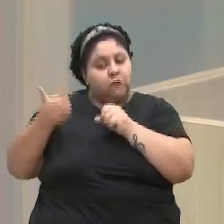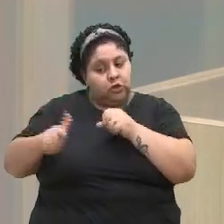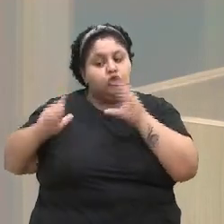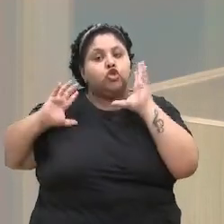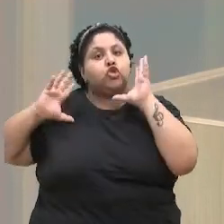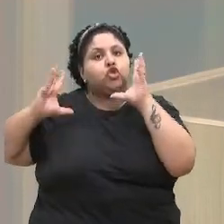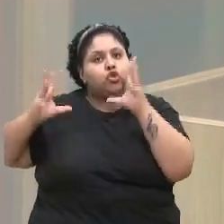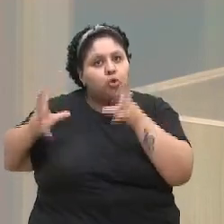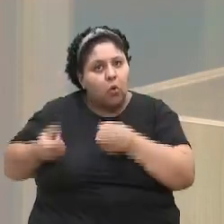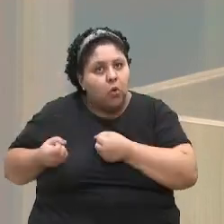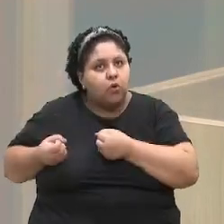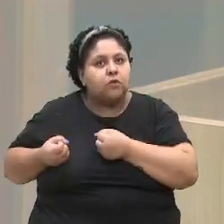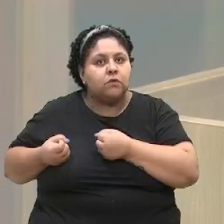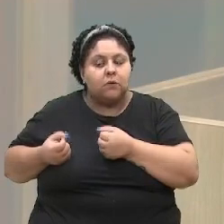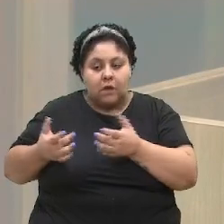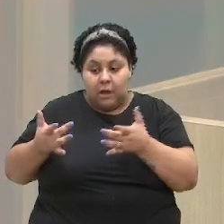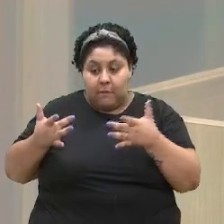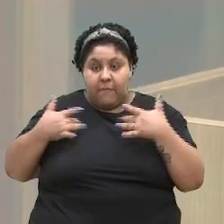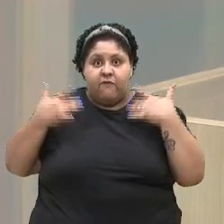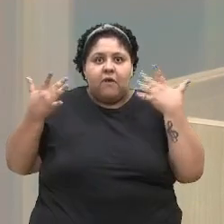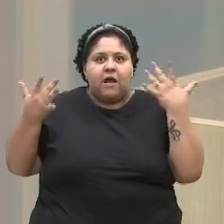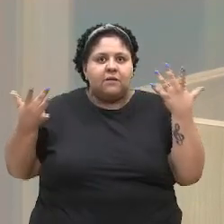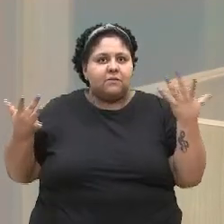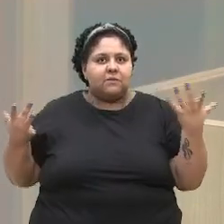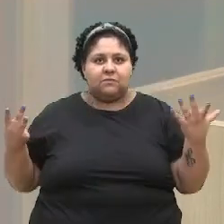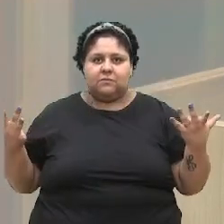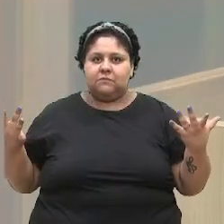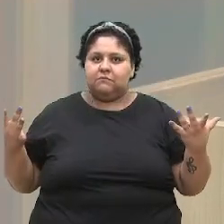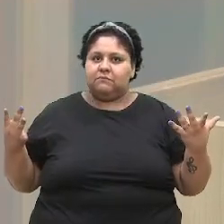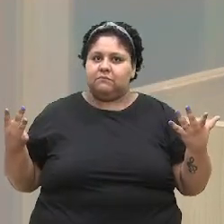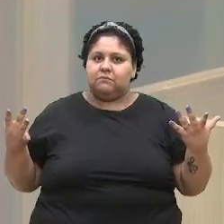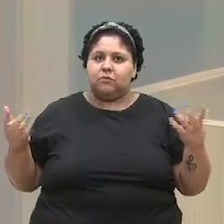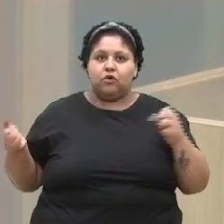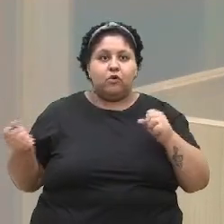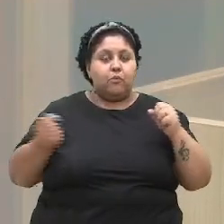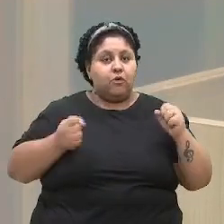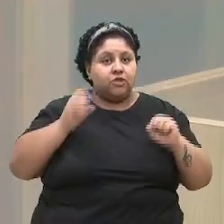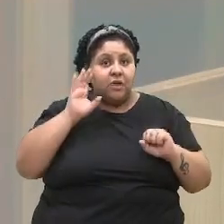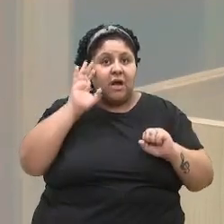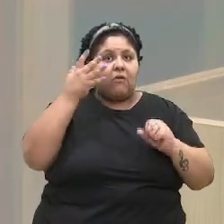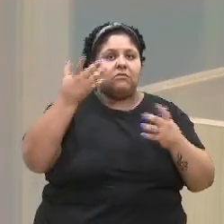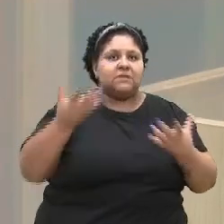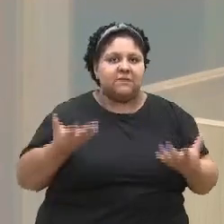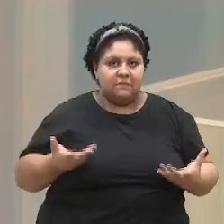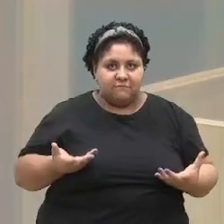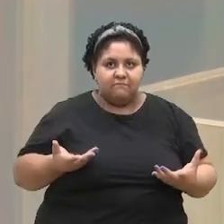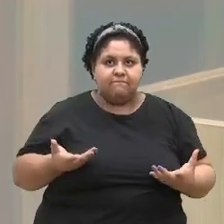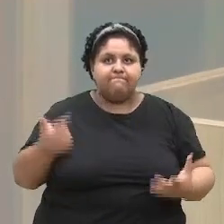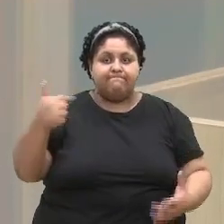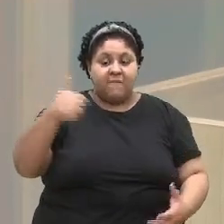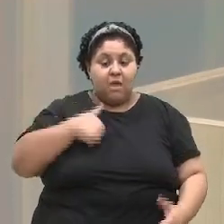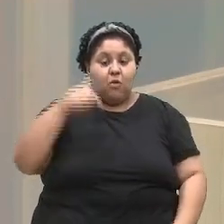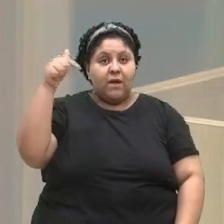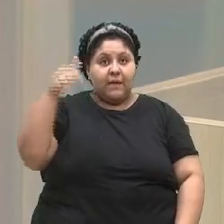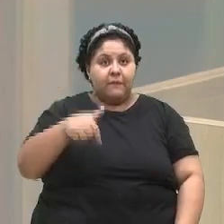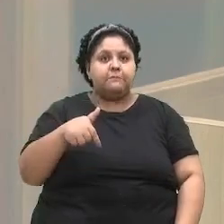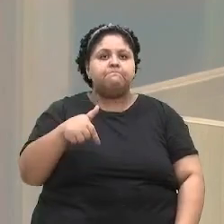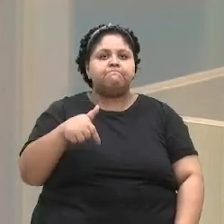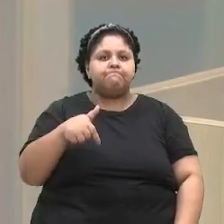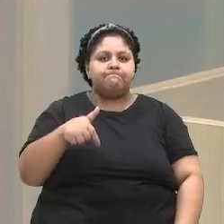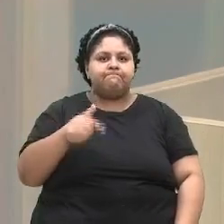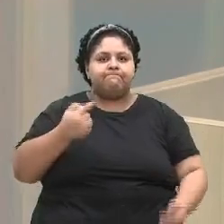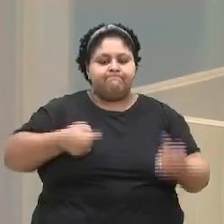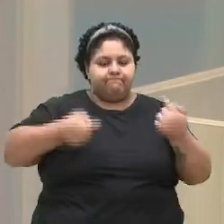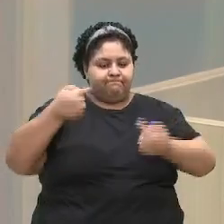todos apavorados com o que pode acontecer eu aqui as